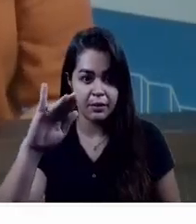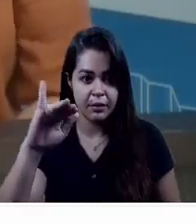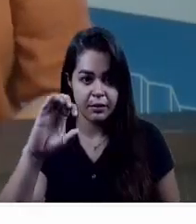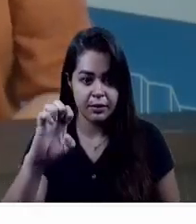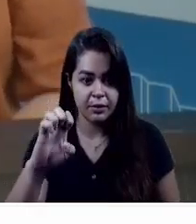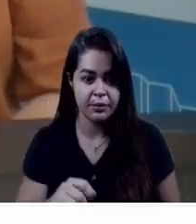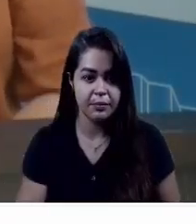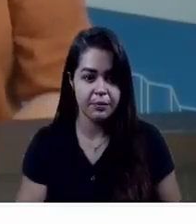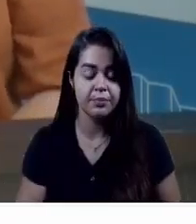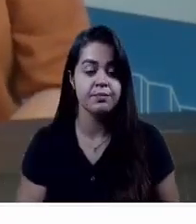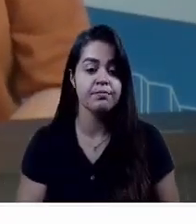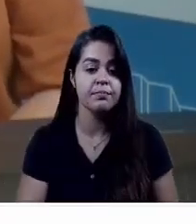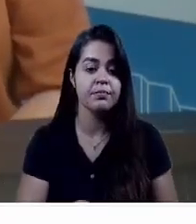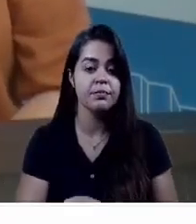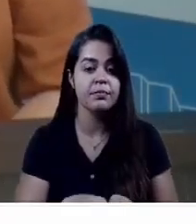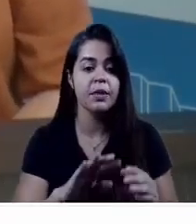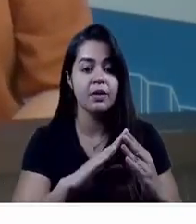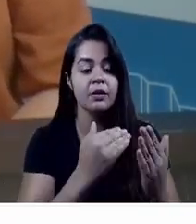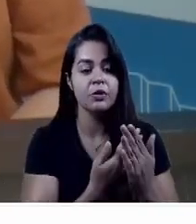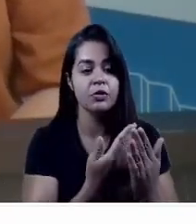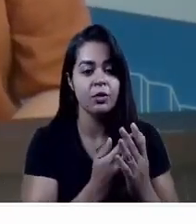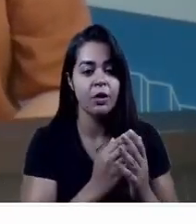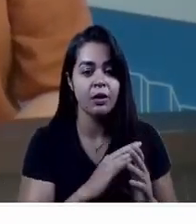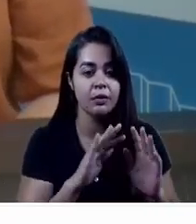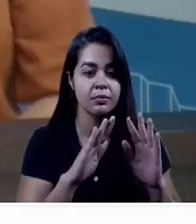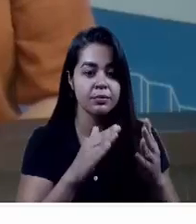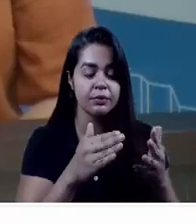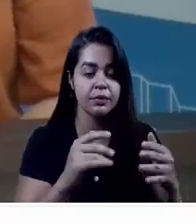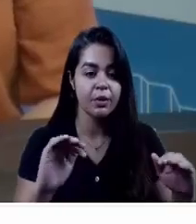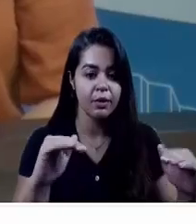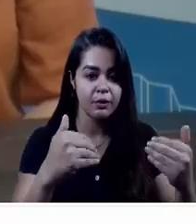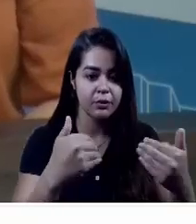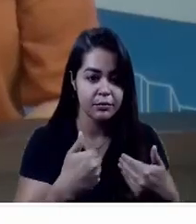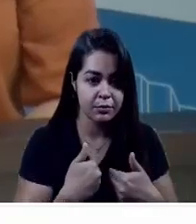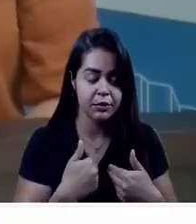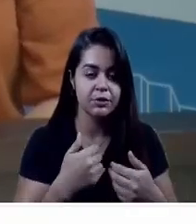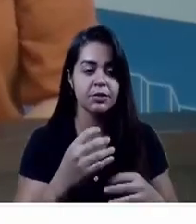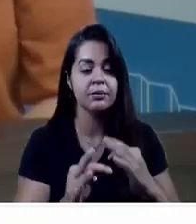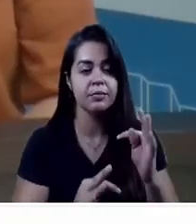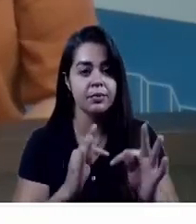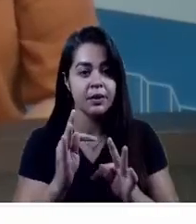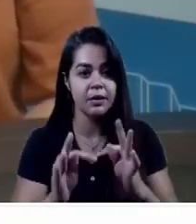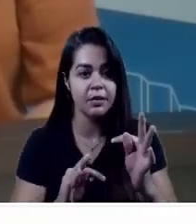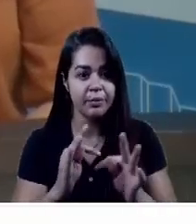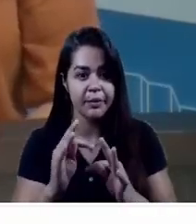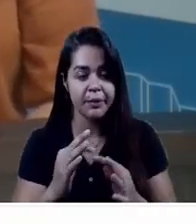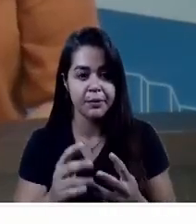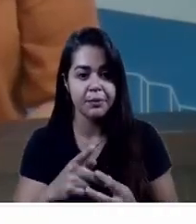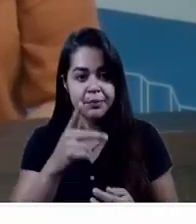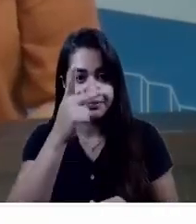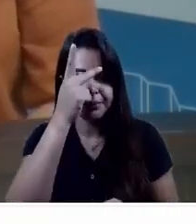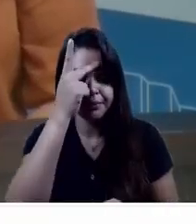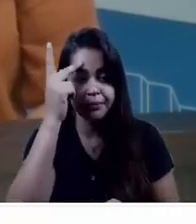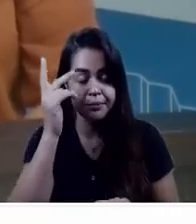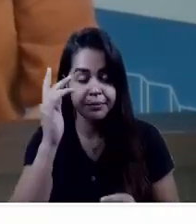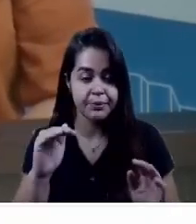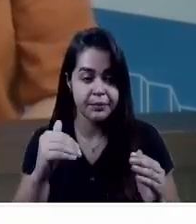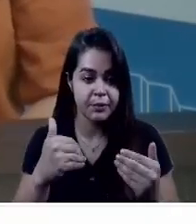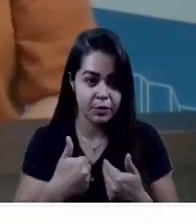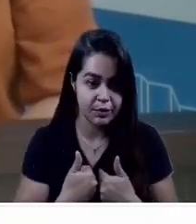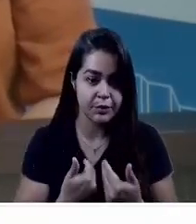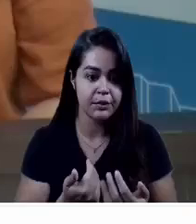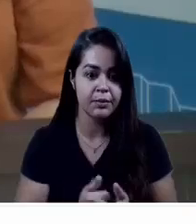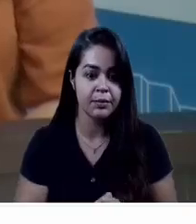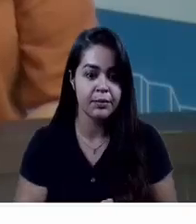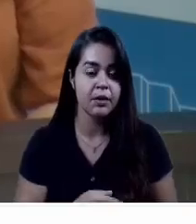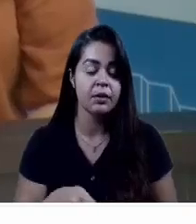é referência do tratamento ao público autista no Brasil inteiro e no mundo, posso dizer